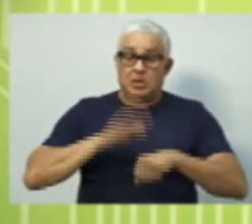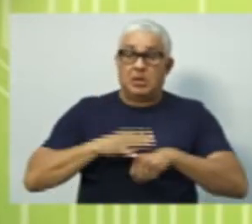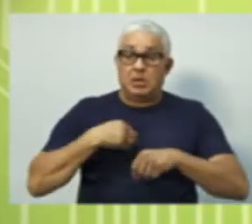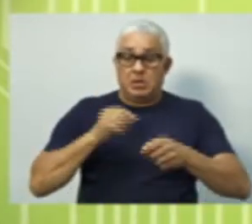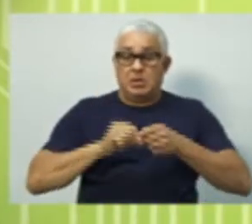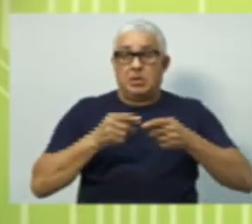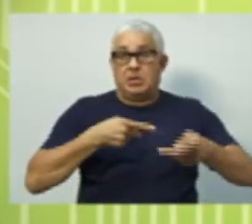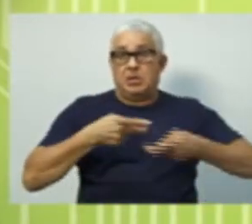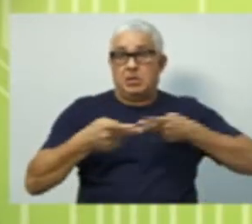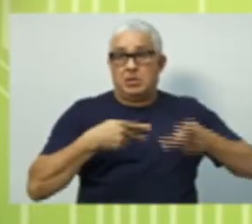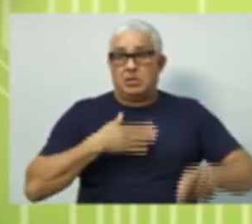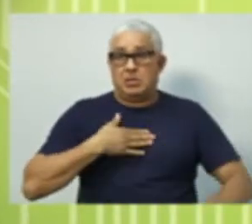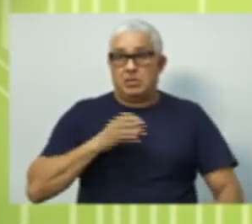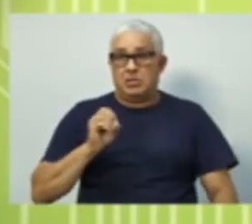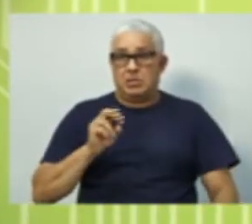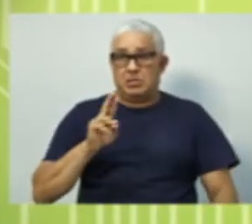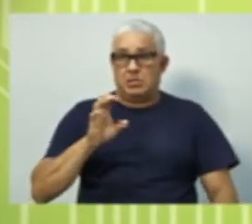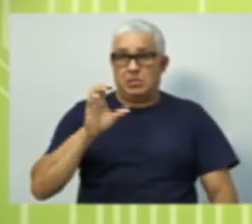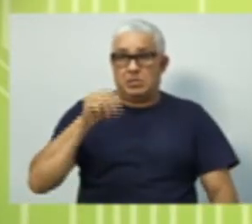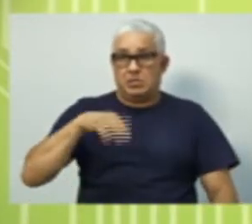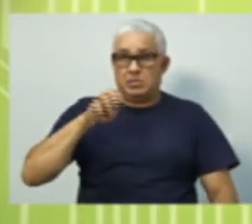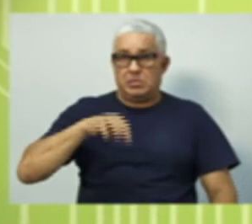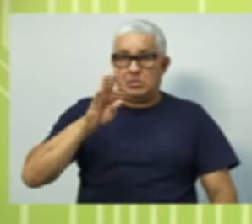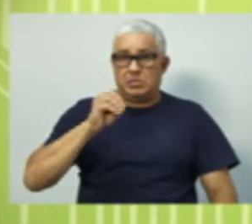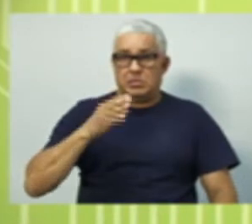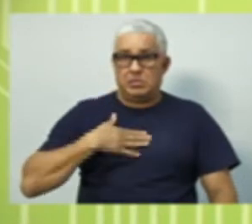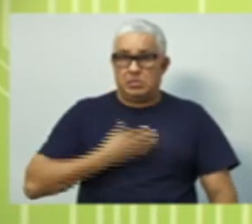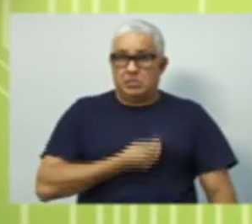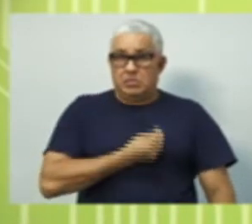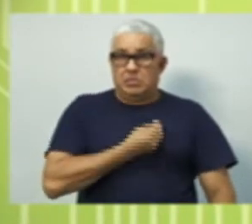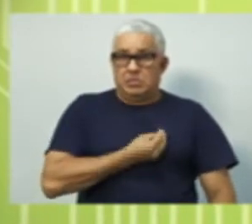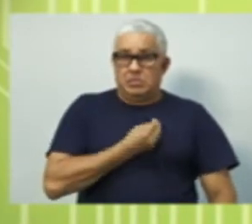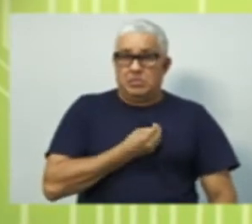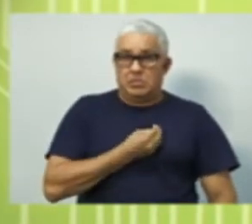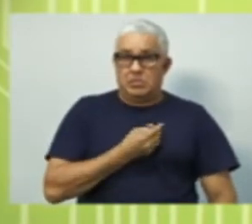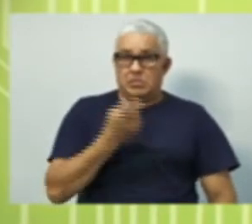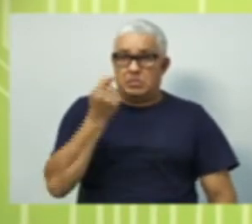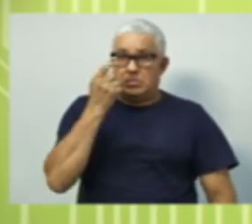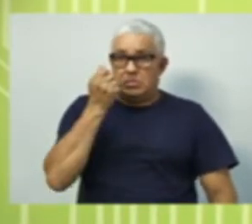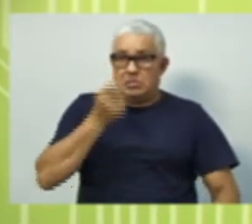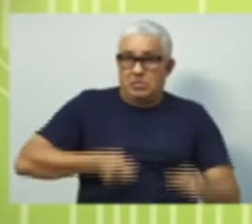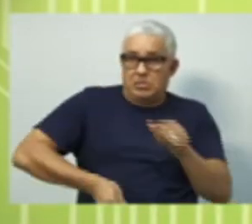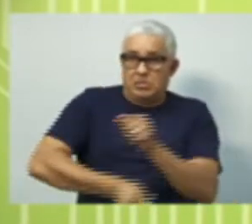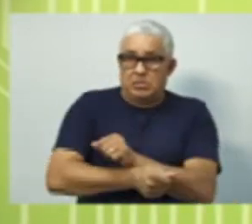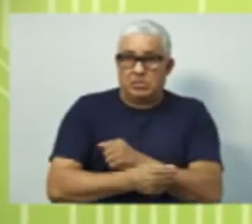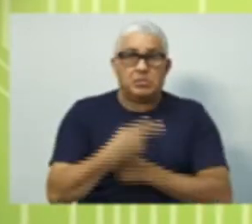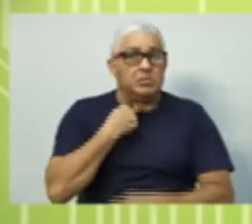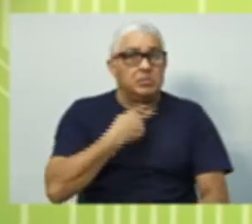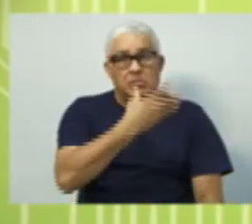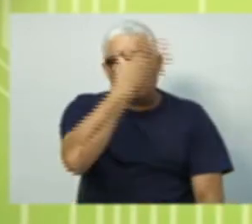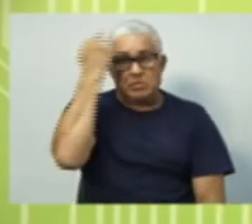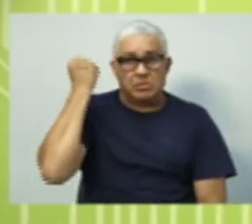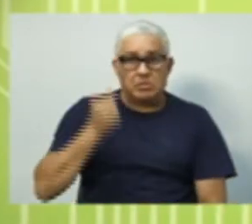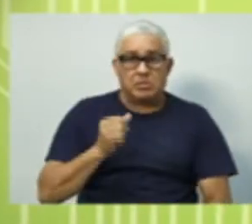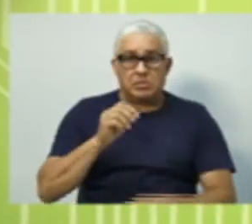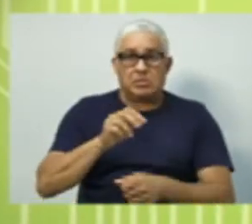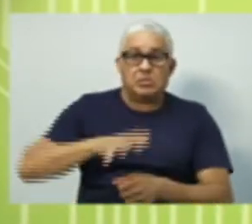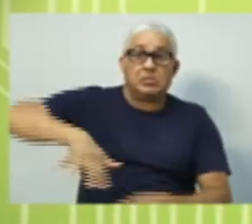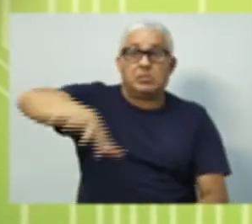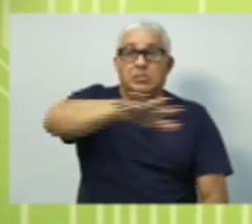resposta dos polos, né? Nós temos o polo de Jaru aqui com a aluna Elisete, que